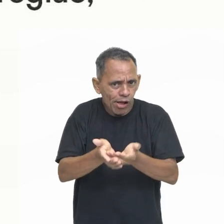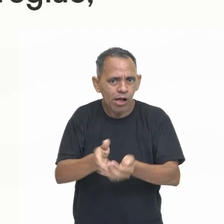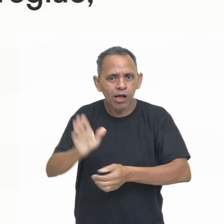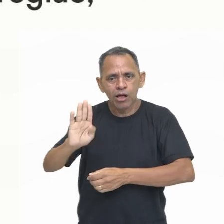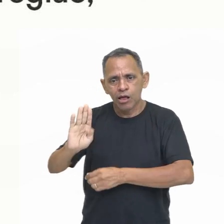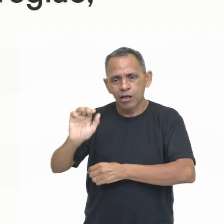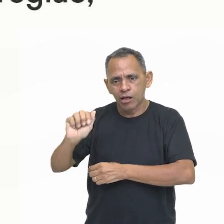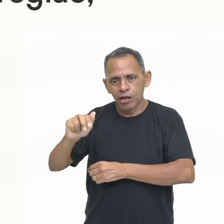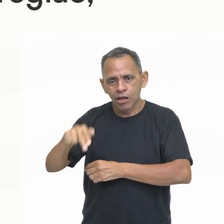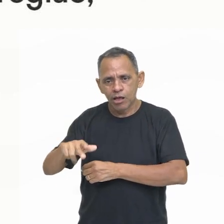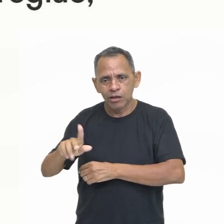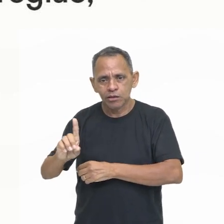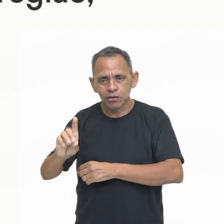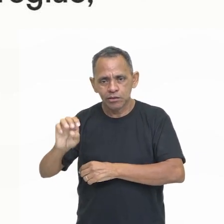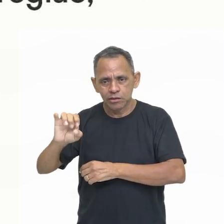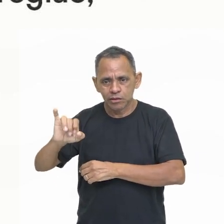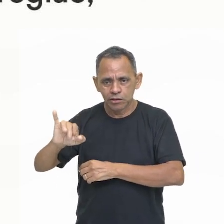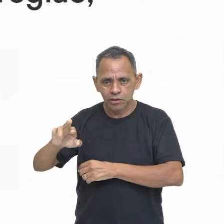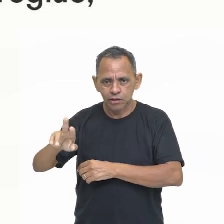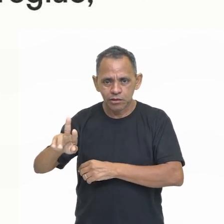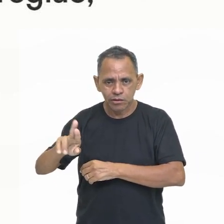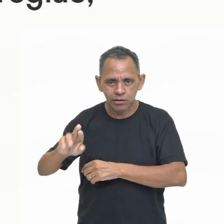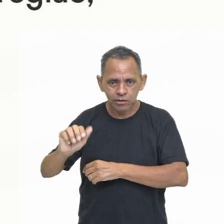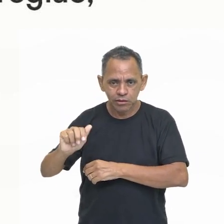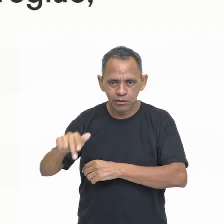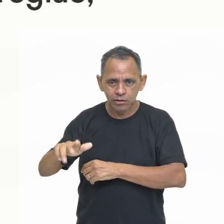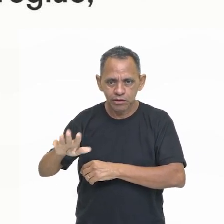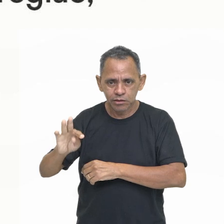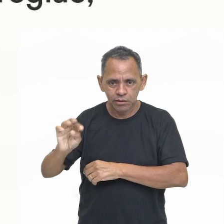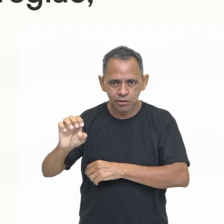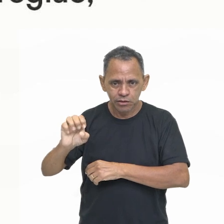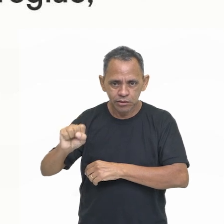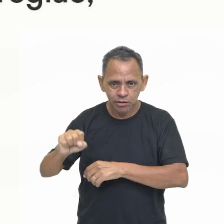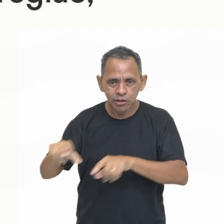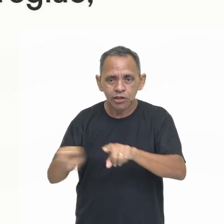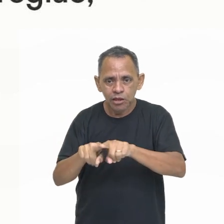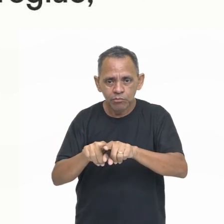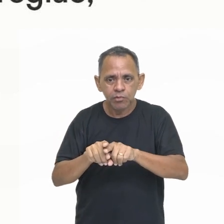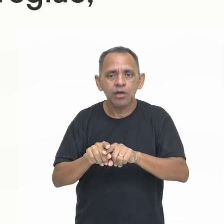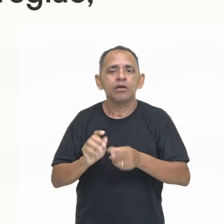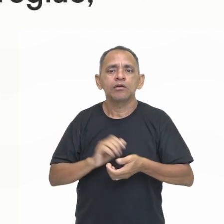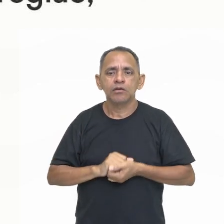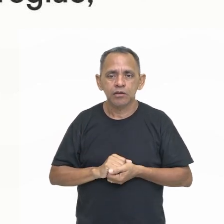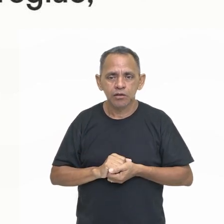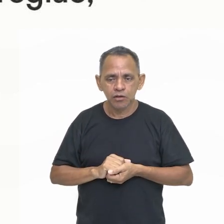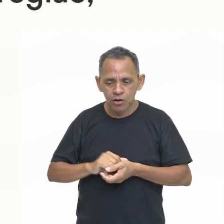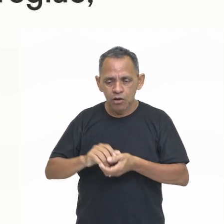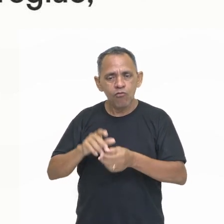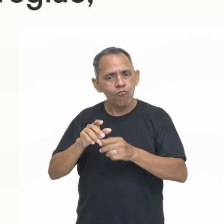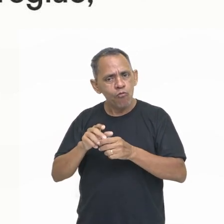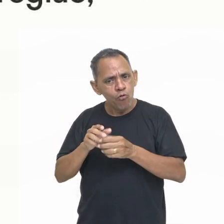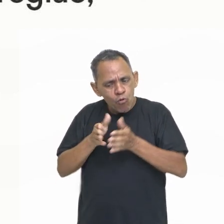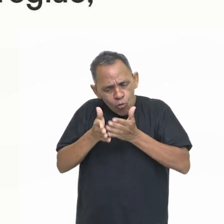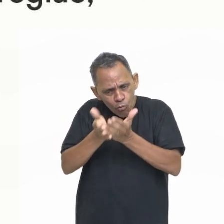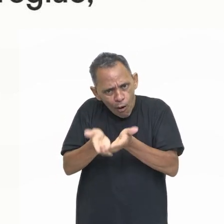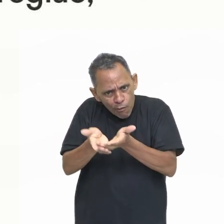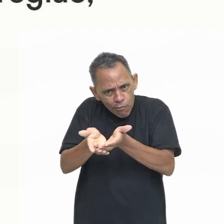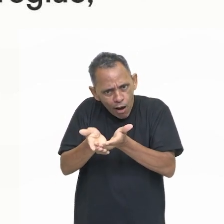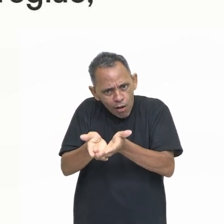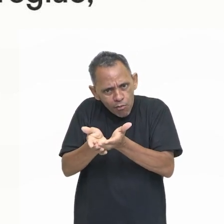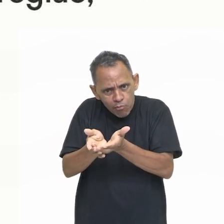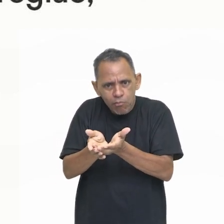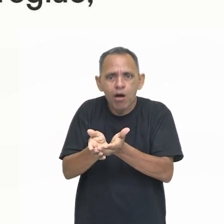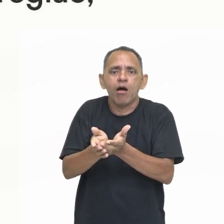dessas incursões que vão aumentando, né, as fronteiras do território